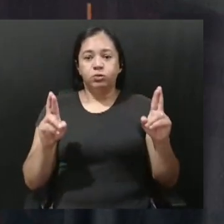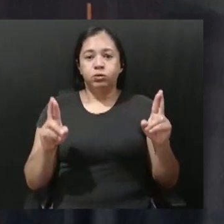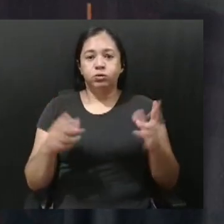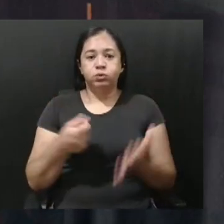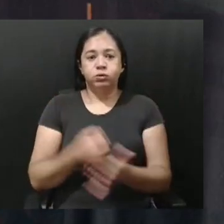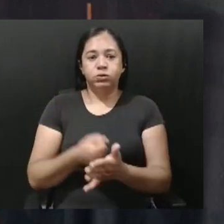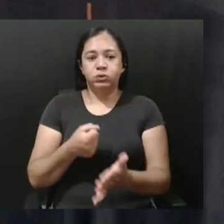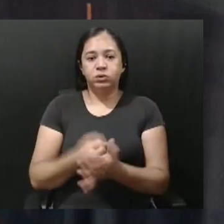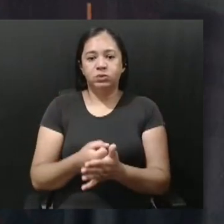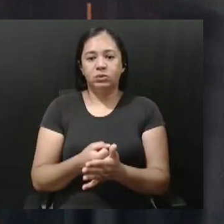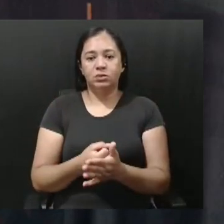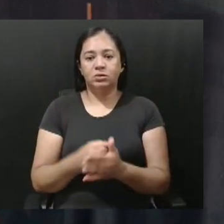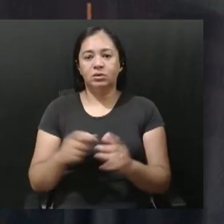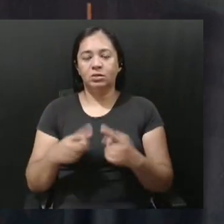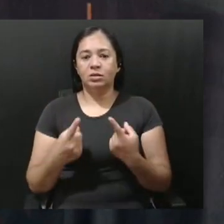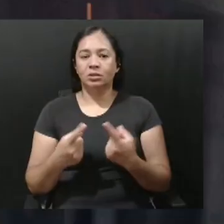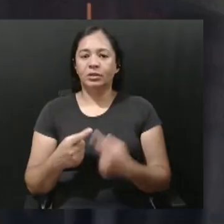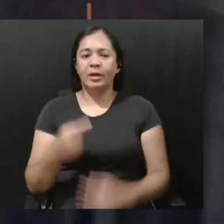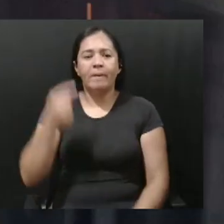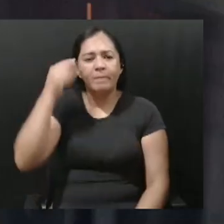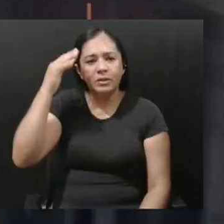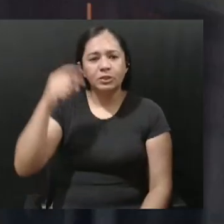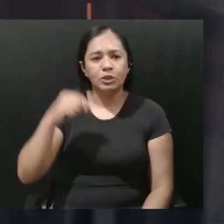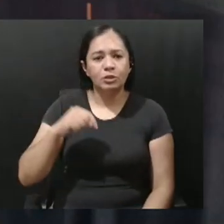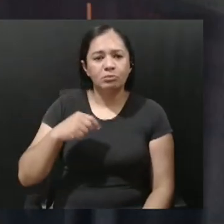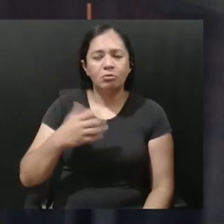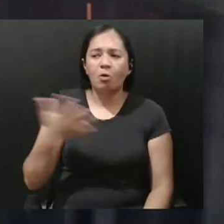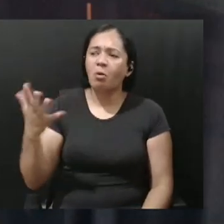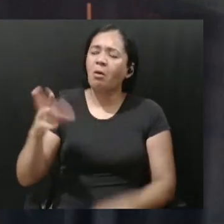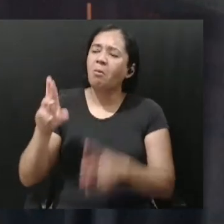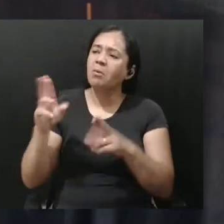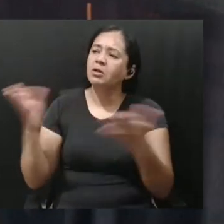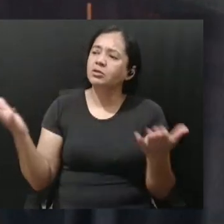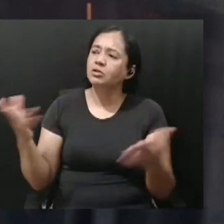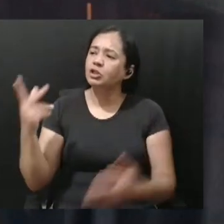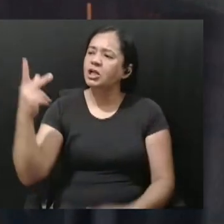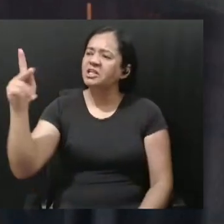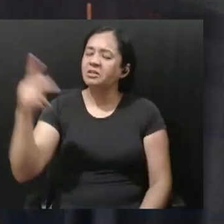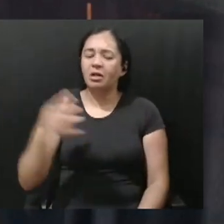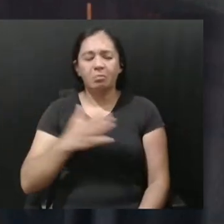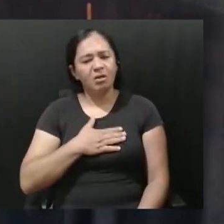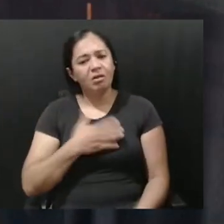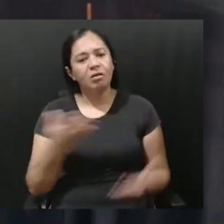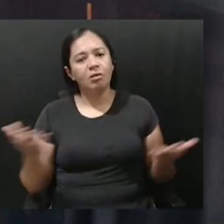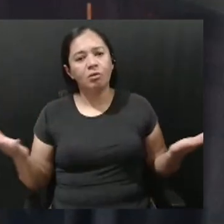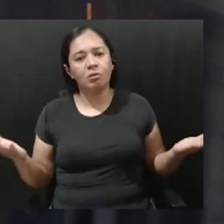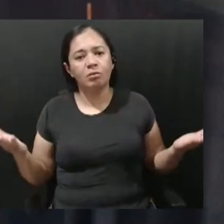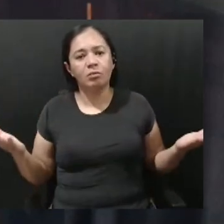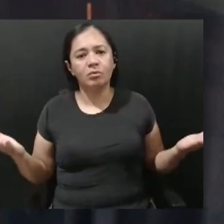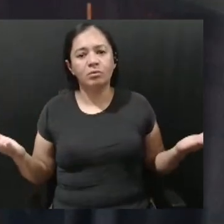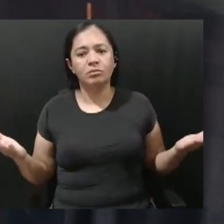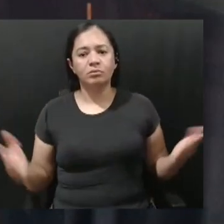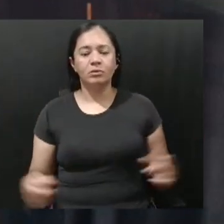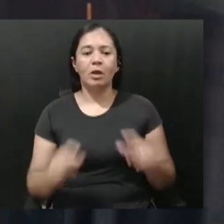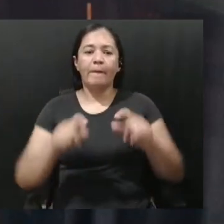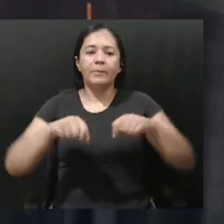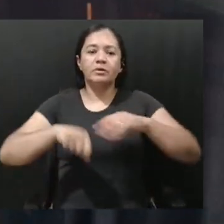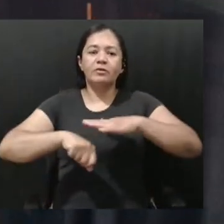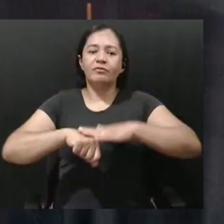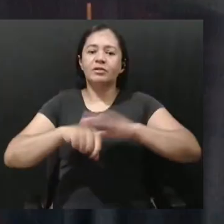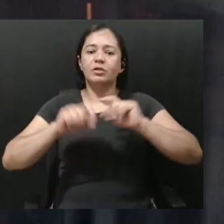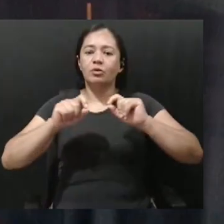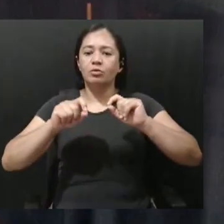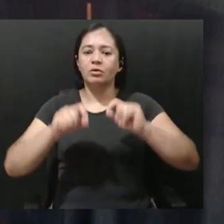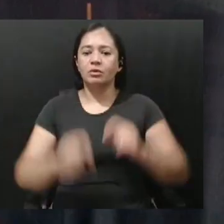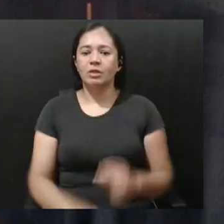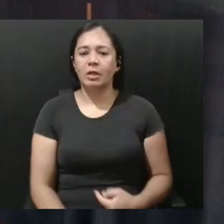parar e pensar assim, mas que expectativas são essas? São dos outros? São minhas, né? O que dá para eu fazer com isso? Será que eu estou carregando isso de